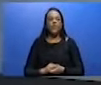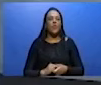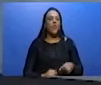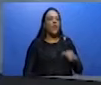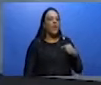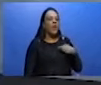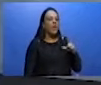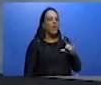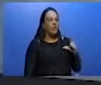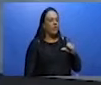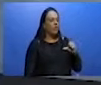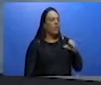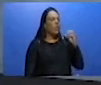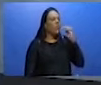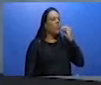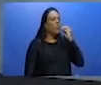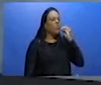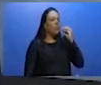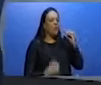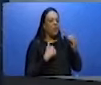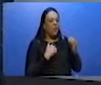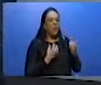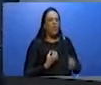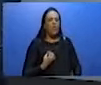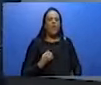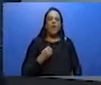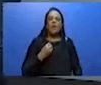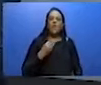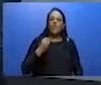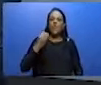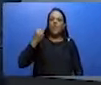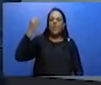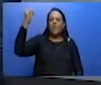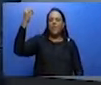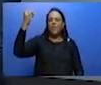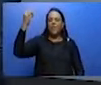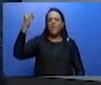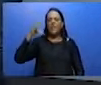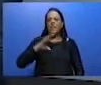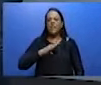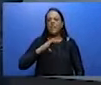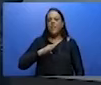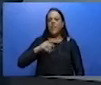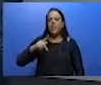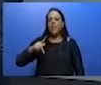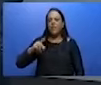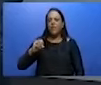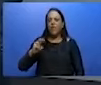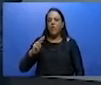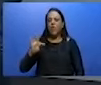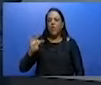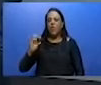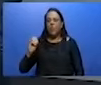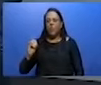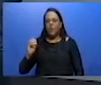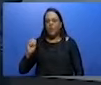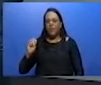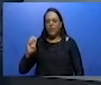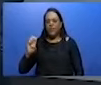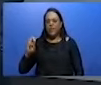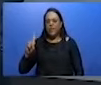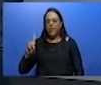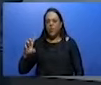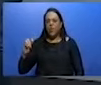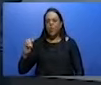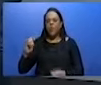lá em Porto Seguro, onde os portugueses chegaram, e lá tem uma reserva indígena que chama Reserva Indígena da